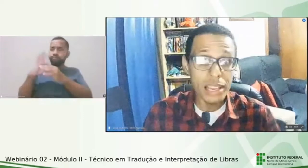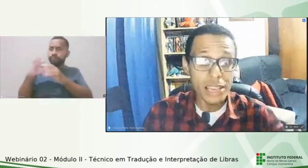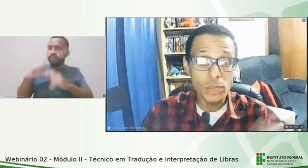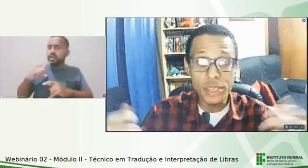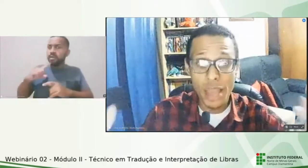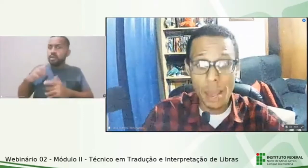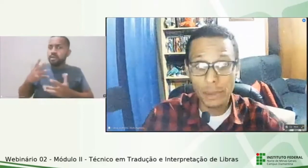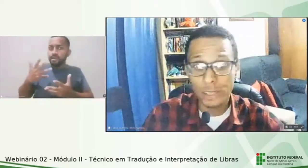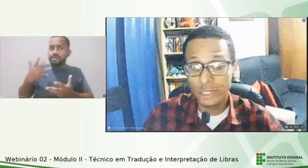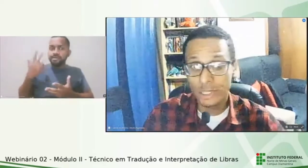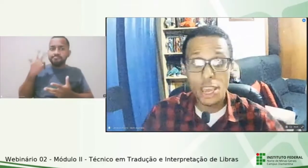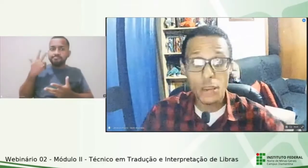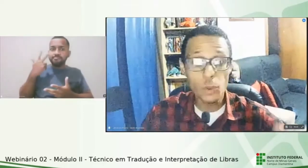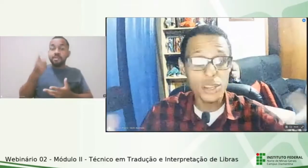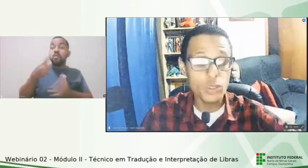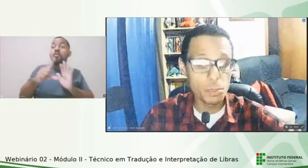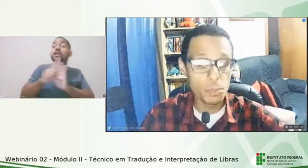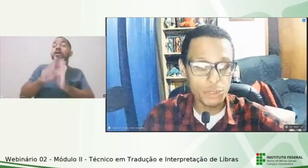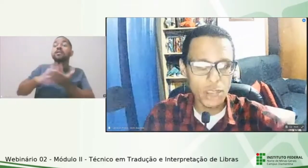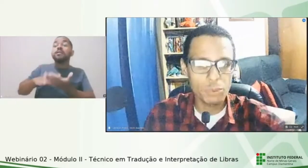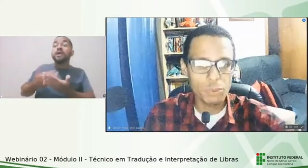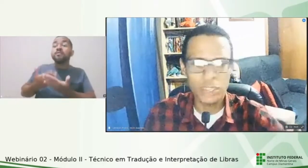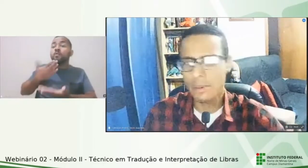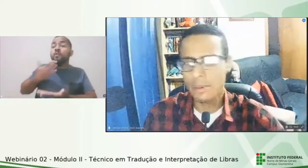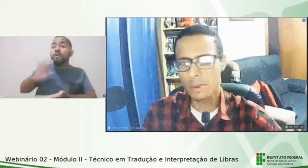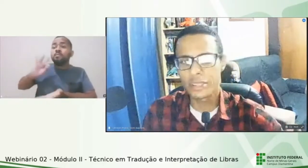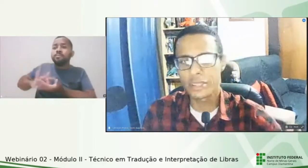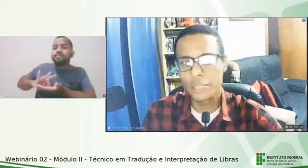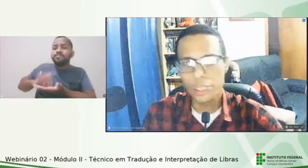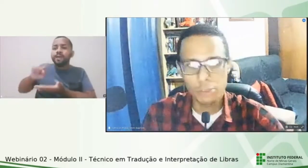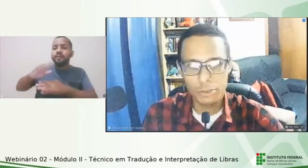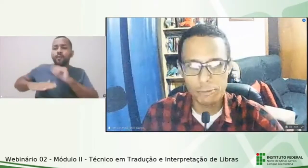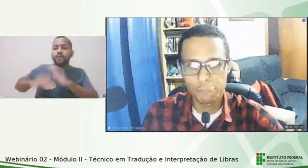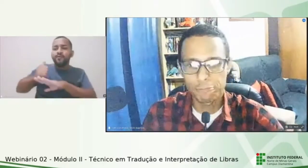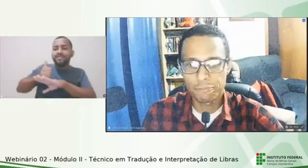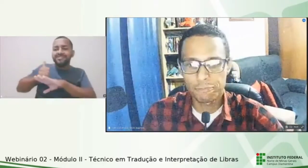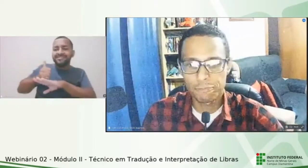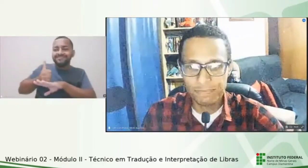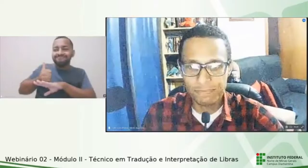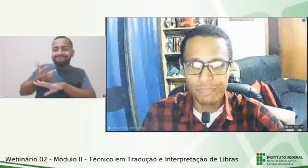Qual é a lei do intérprete que reconheceu a profissão? Você já parou para pensar nisso?